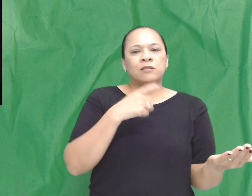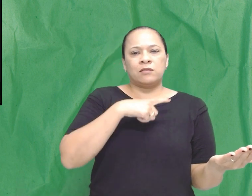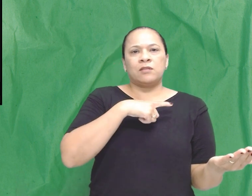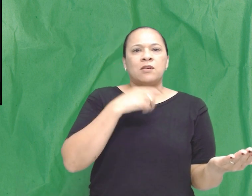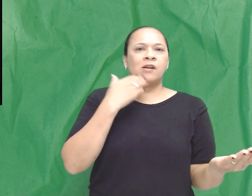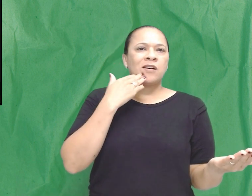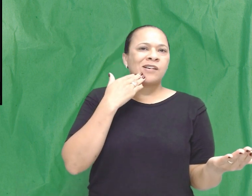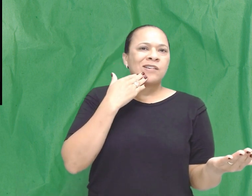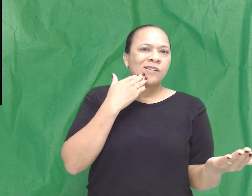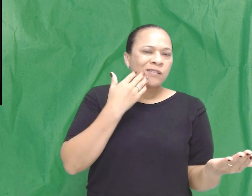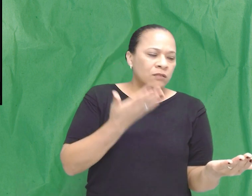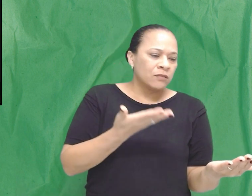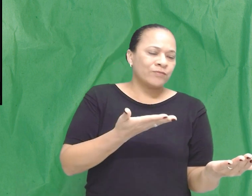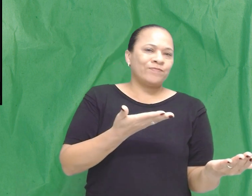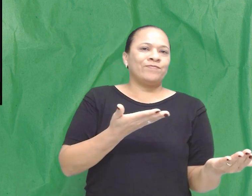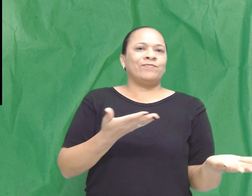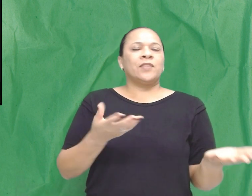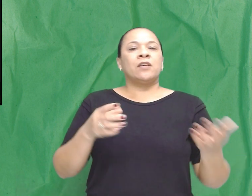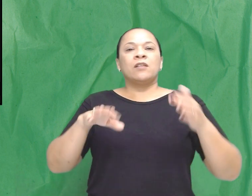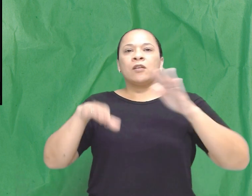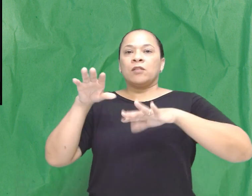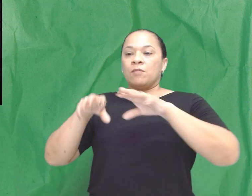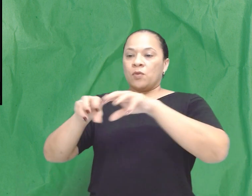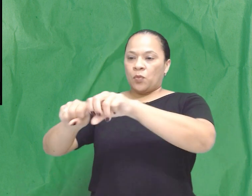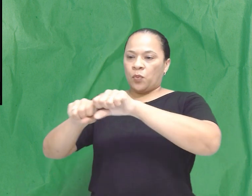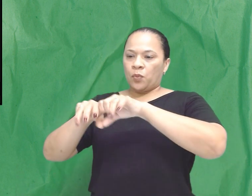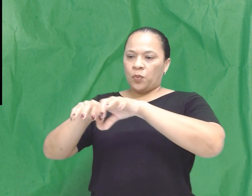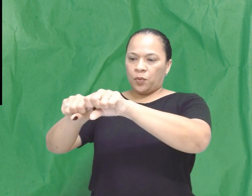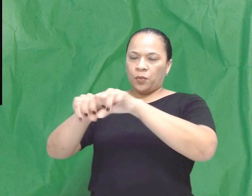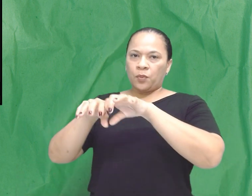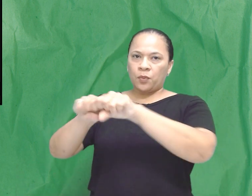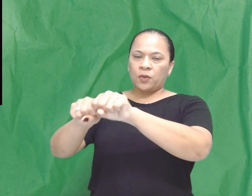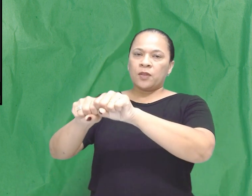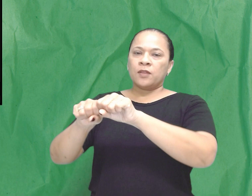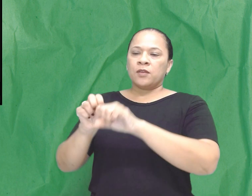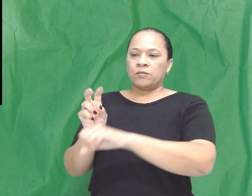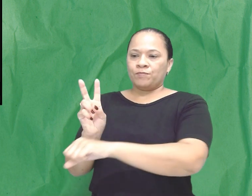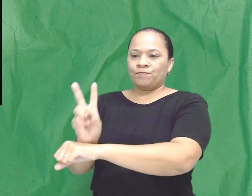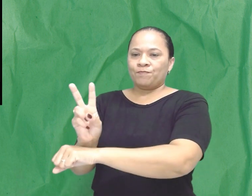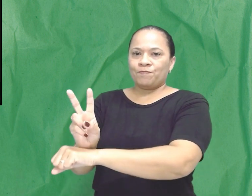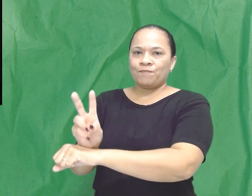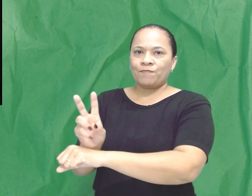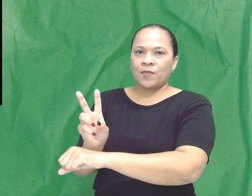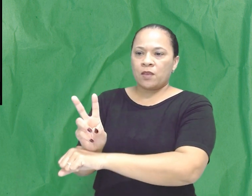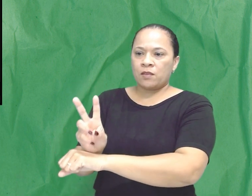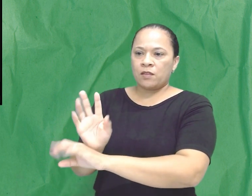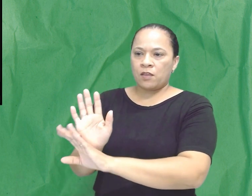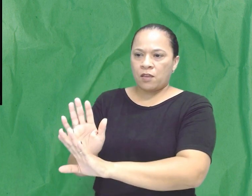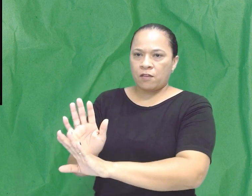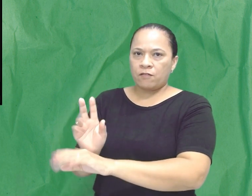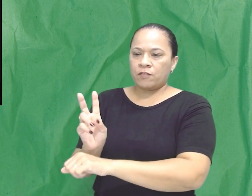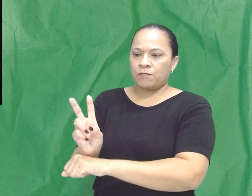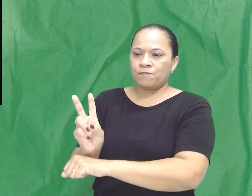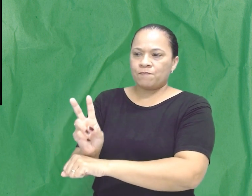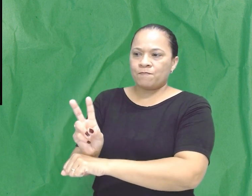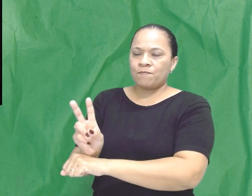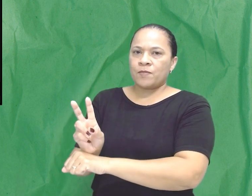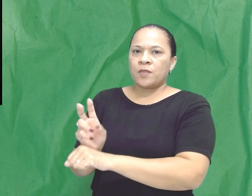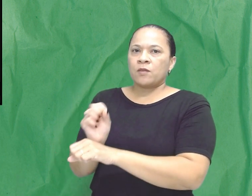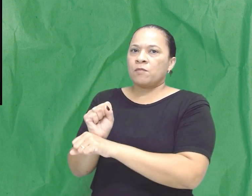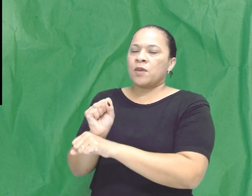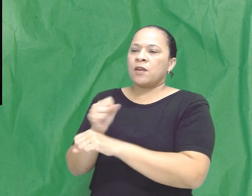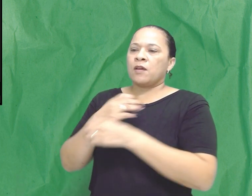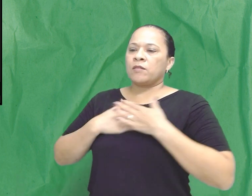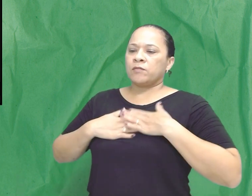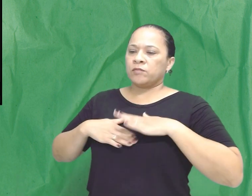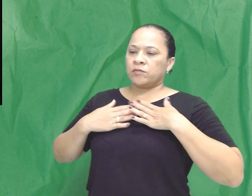o biscoito estar pronto, né, a massa do biscoito está pronta, ela tenha um período de descanso. Esse período de descanso ele tem que ser respeitado,